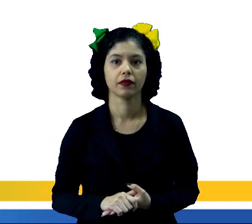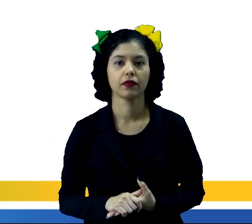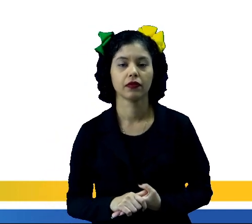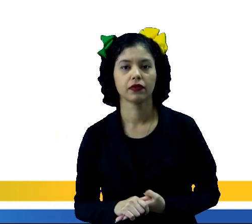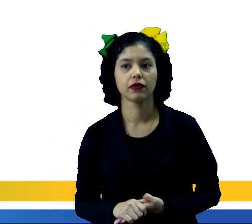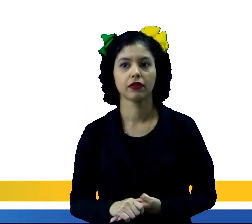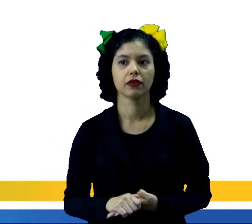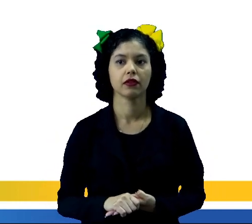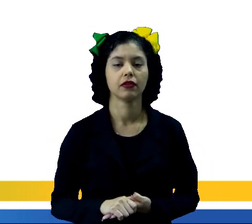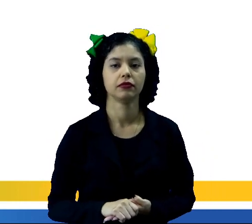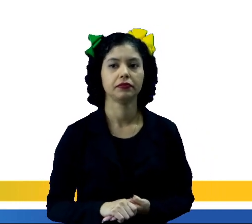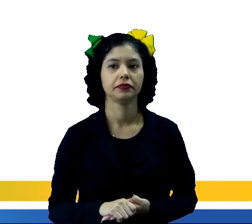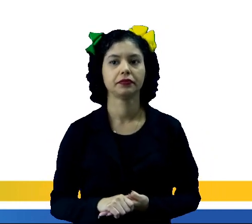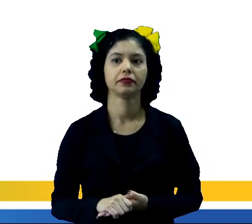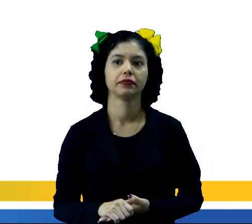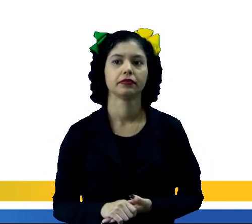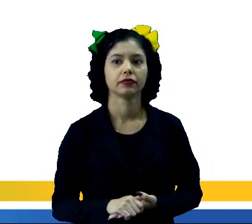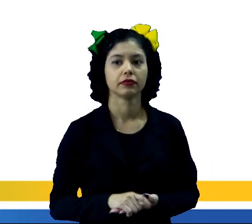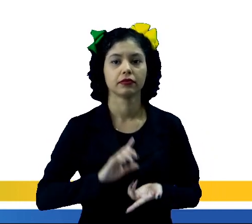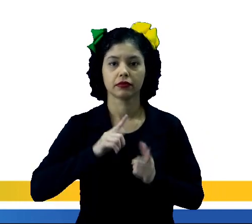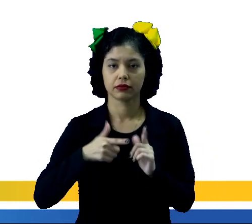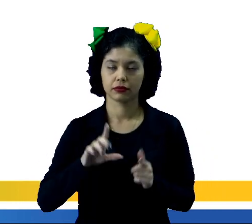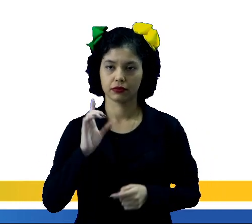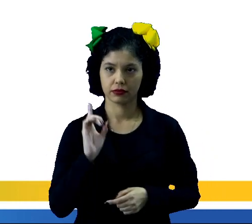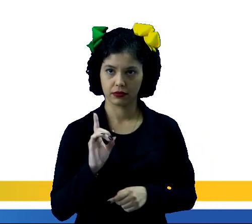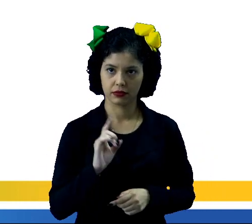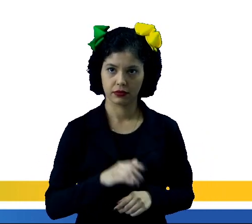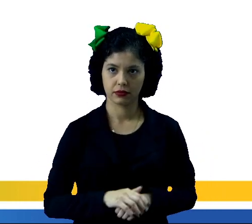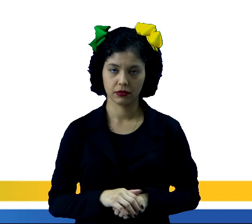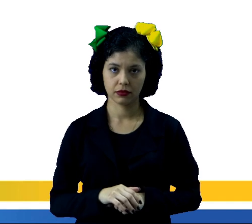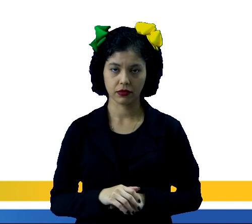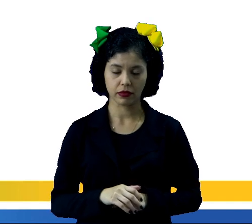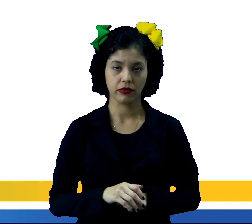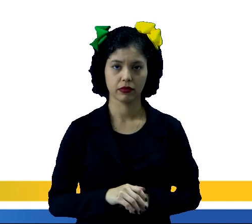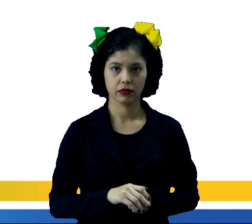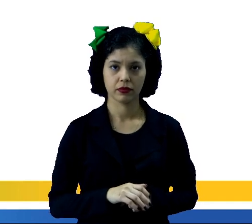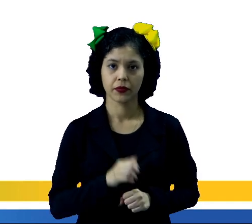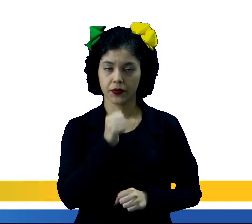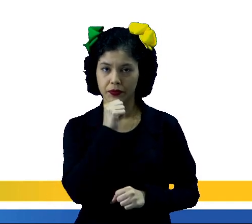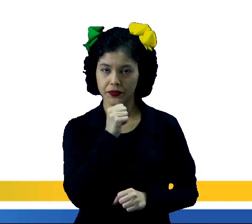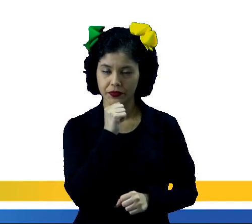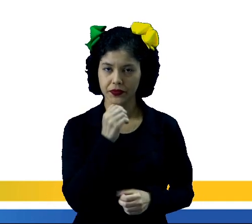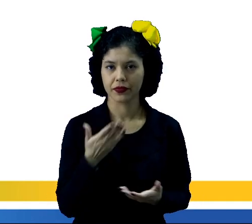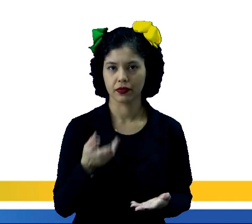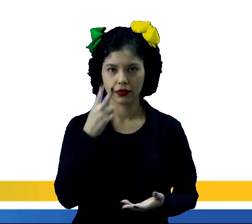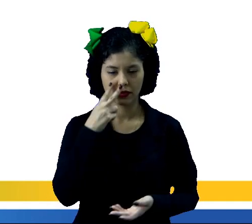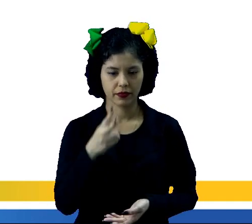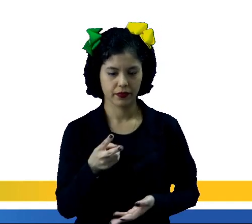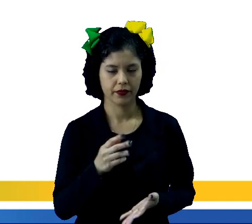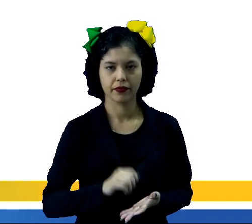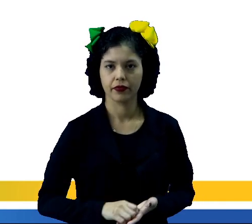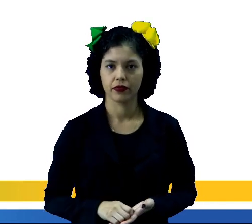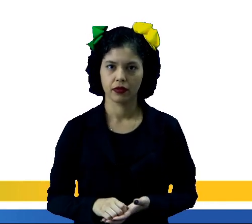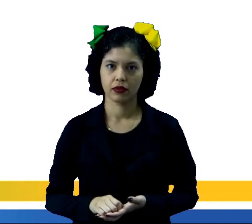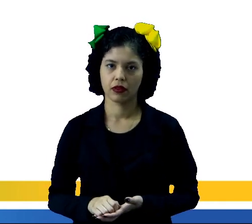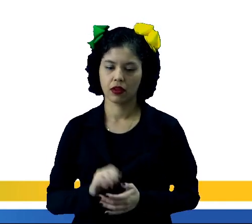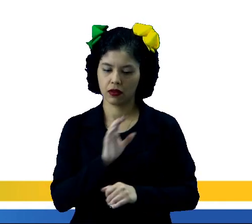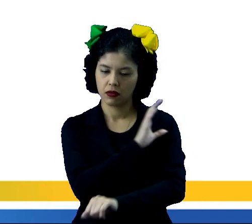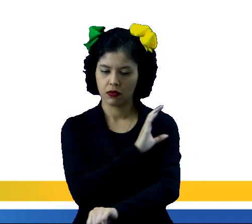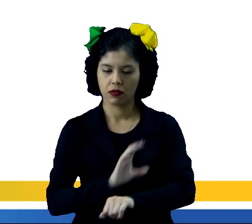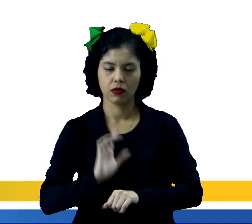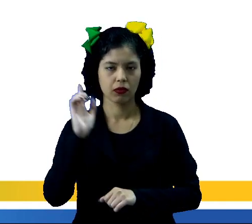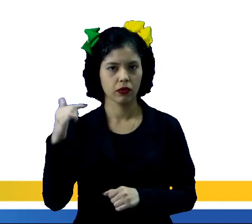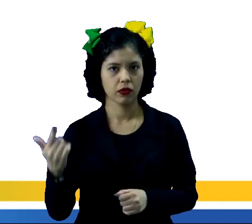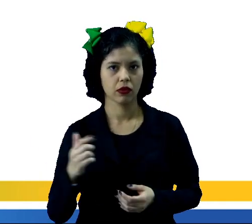fácil, né, gente? Resposta correta, o etnocentrismo, né? É o ato de você enxergar a cultura